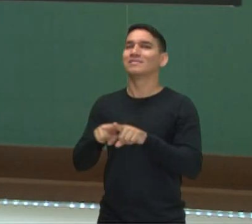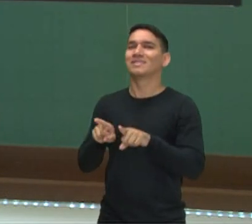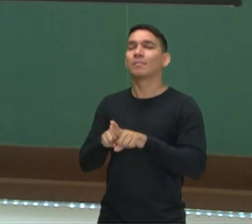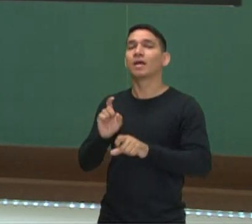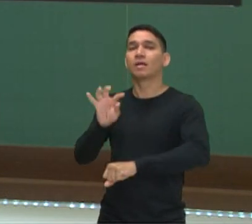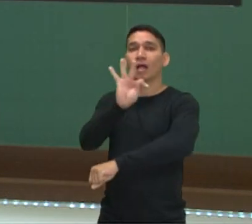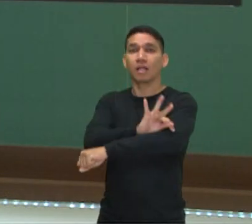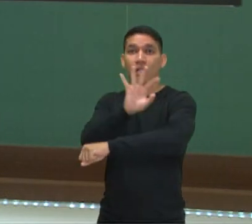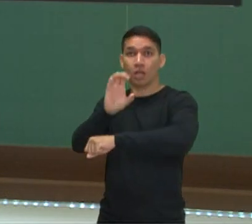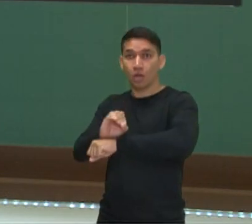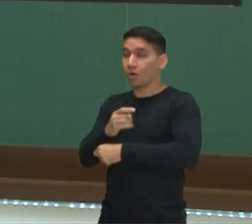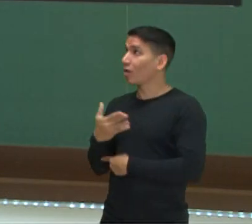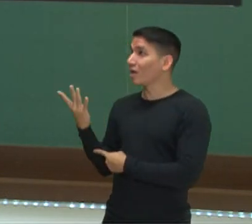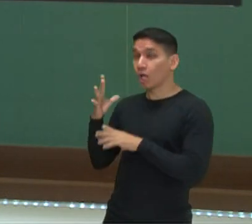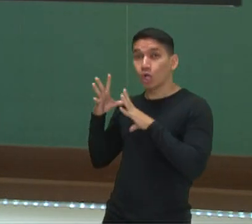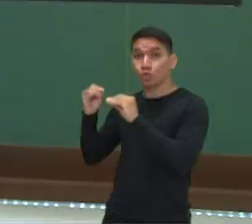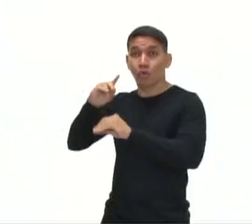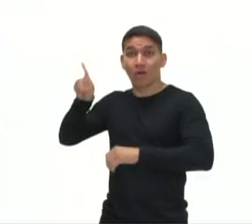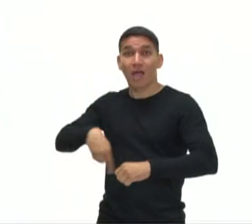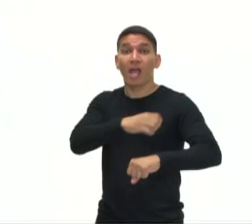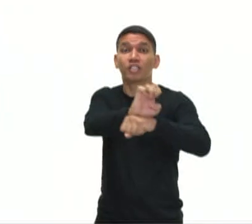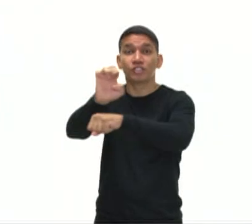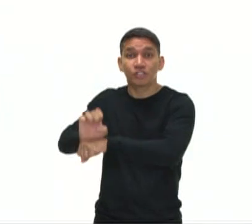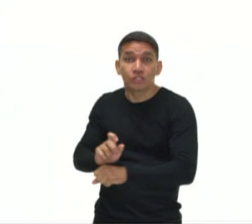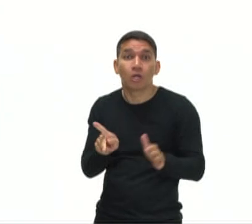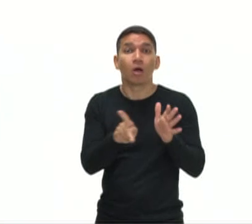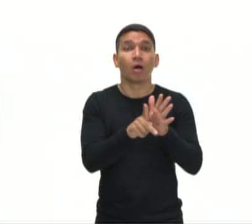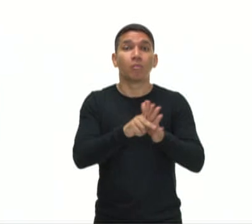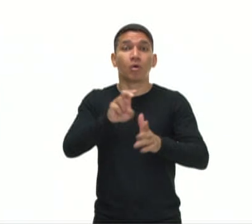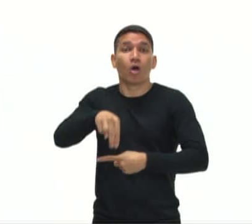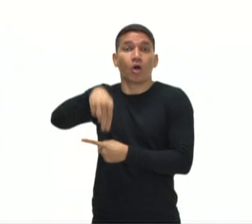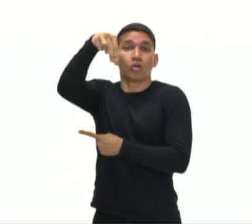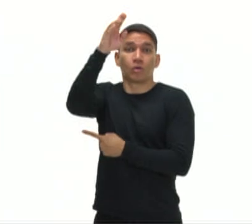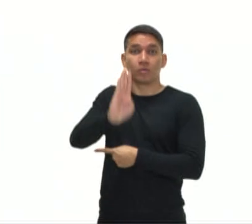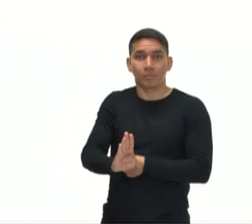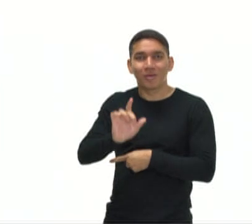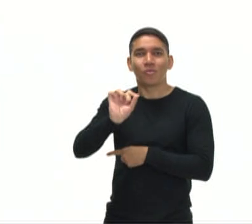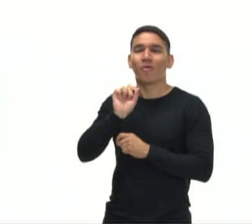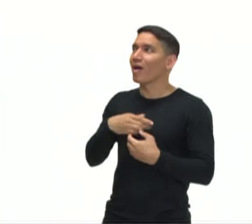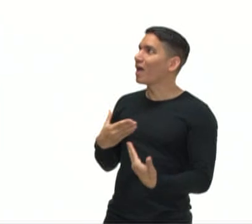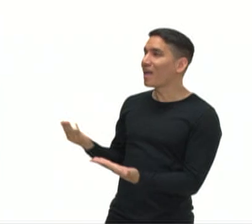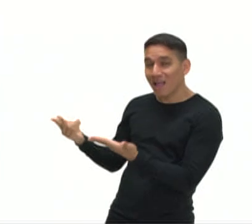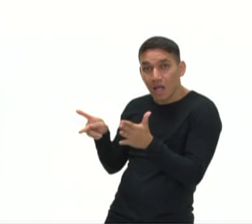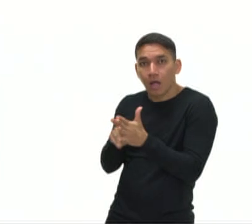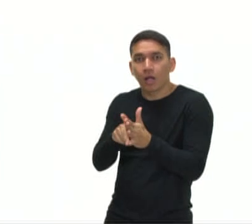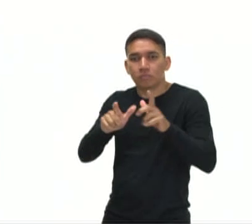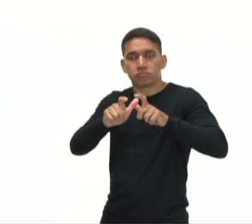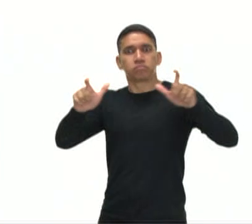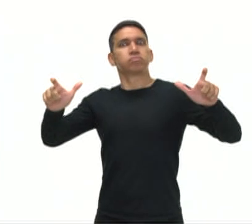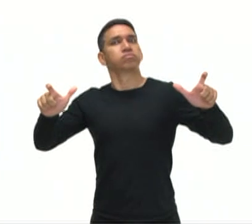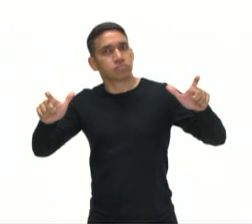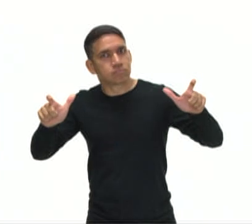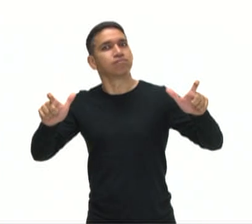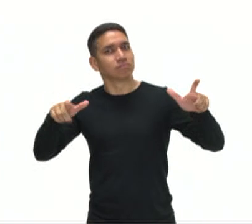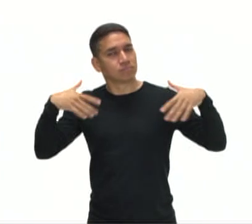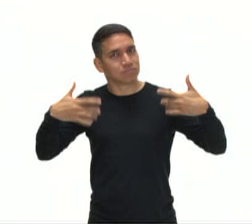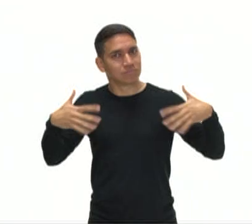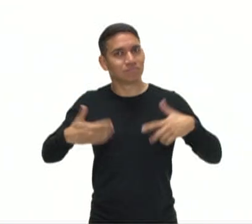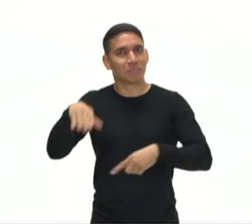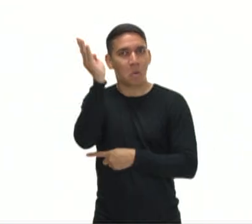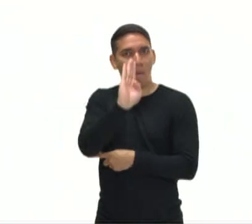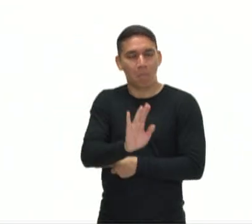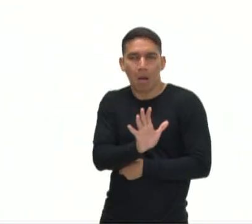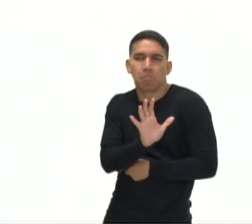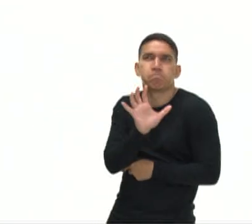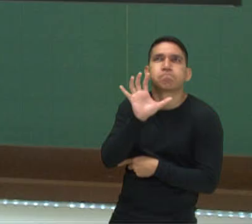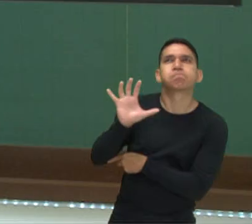esses estados compõem a região norte, que é uma boa parte do território